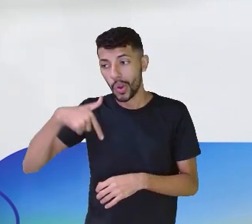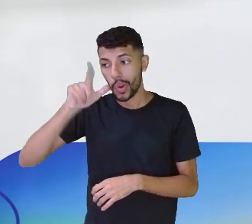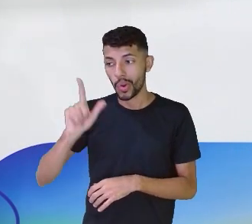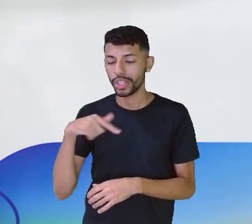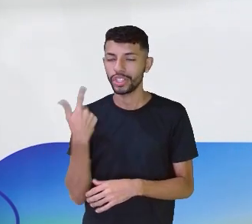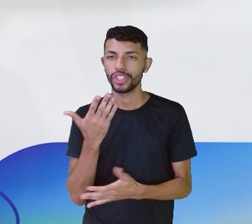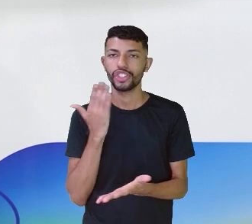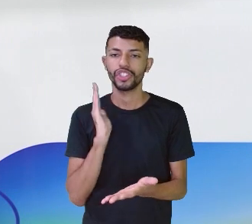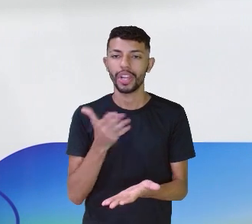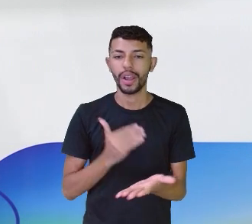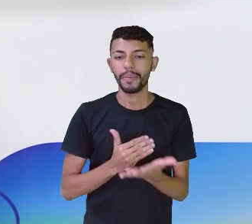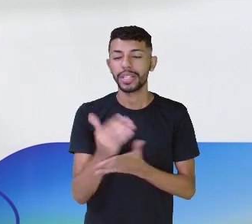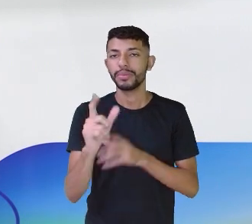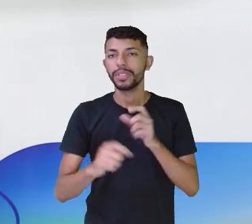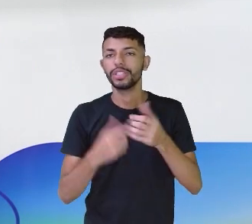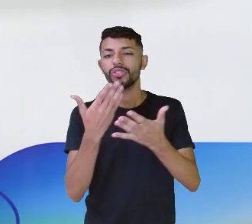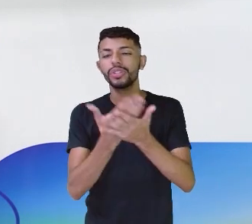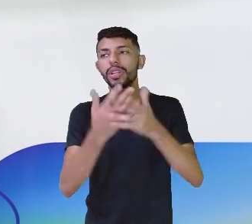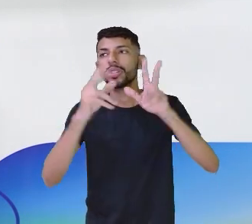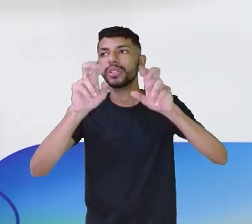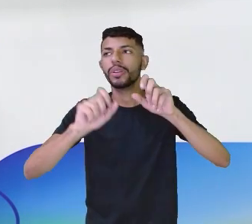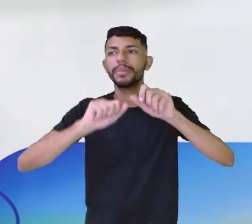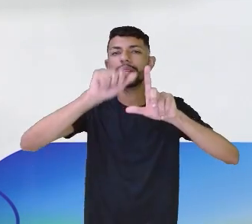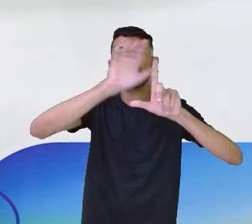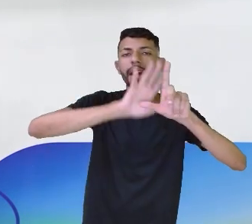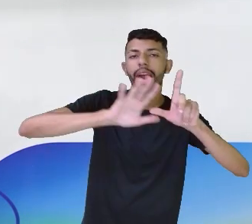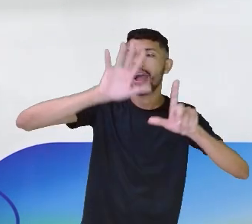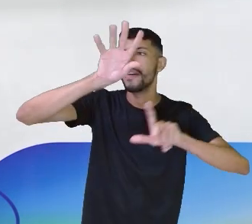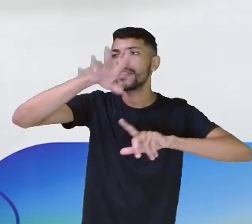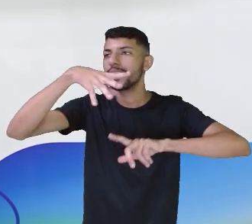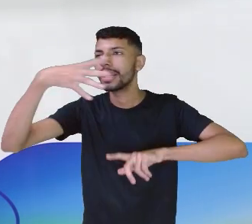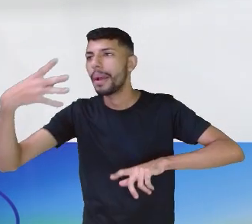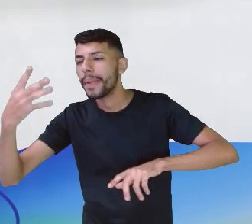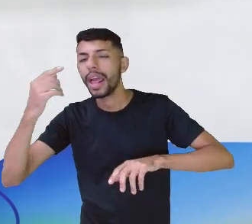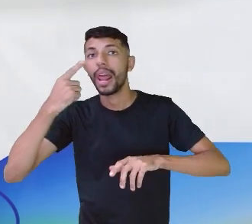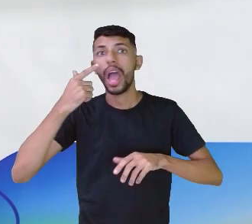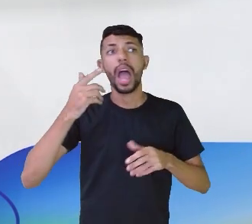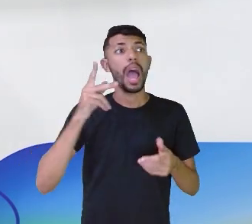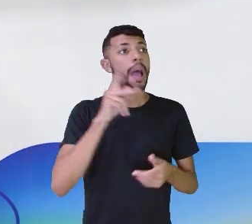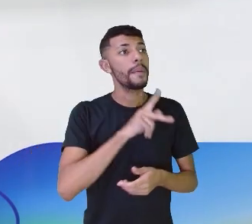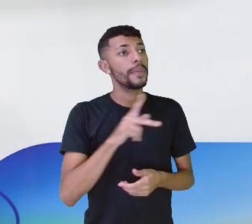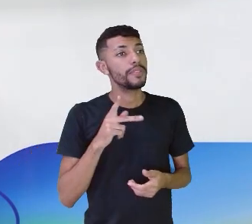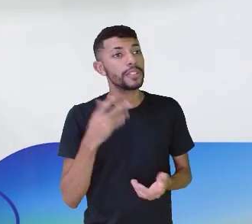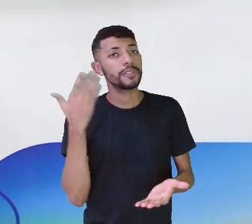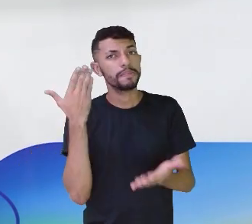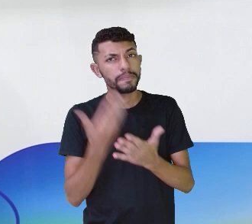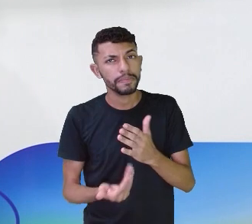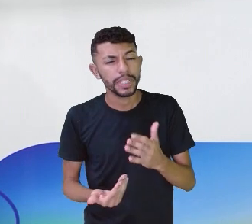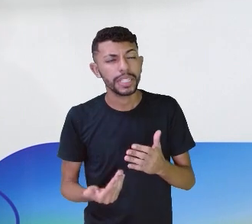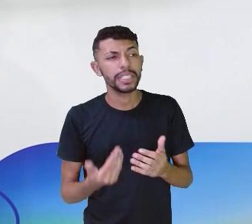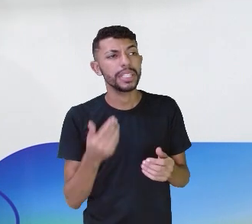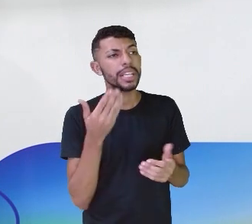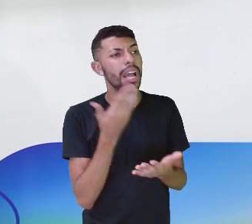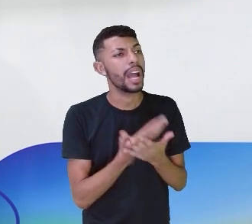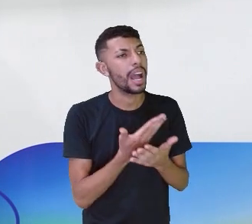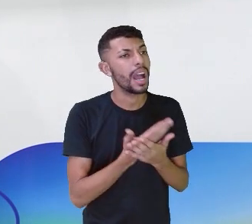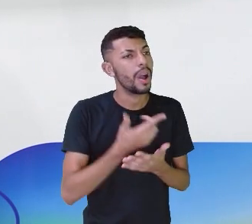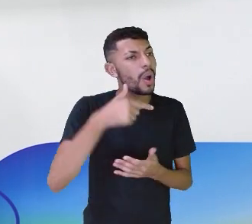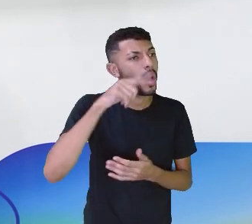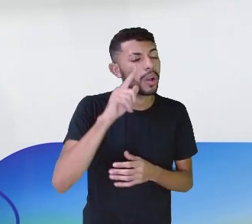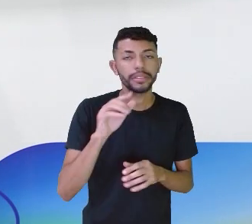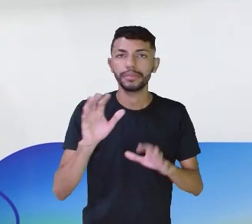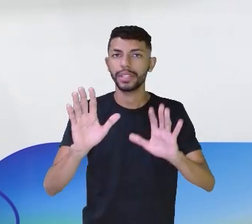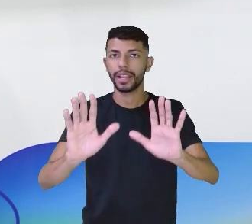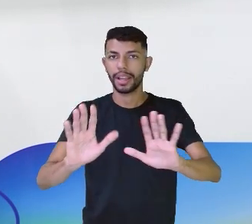sobre o que são tabelas, um pouco de gráficos. Professora, eu perdi essa aula ontem, o que é que eu vou fazer? Não se